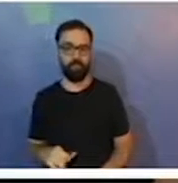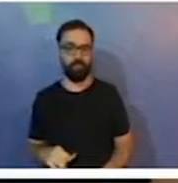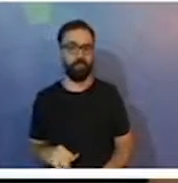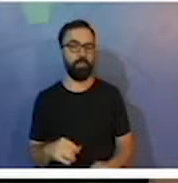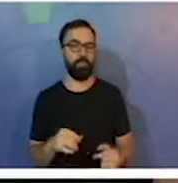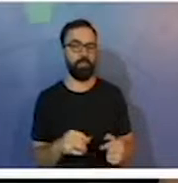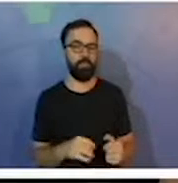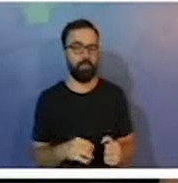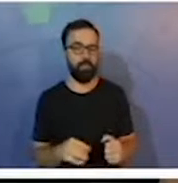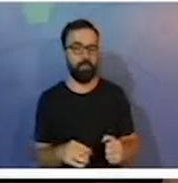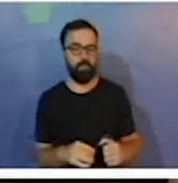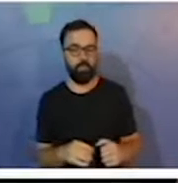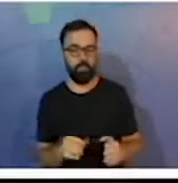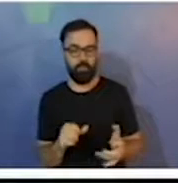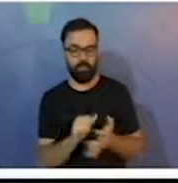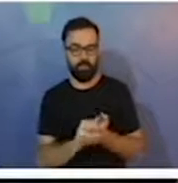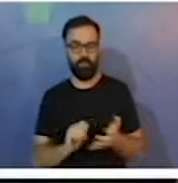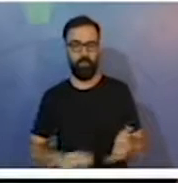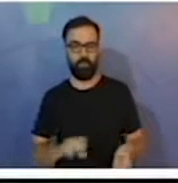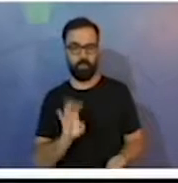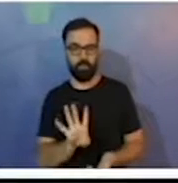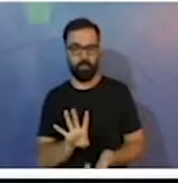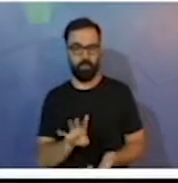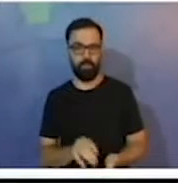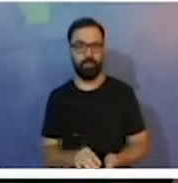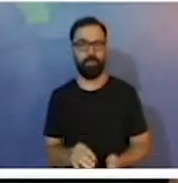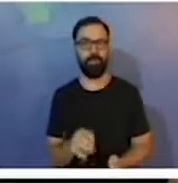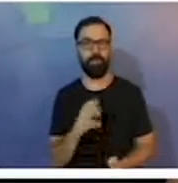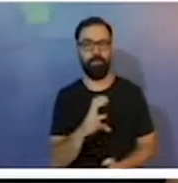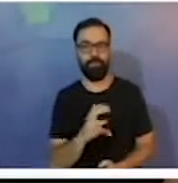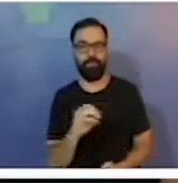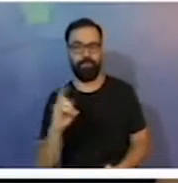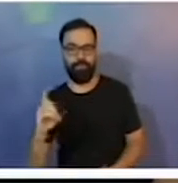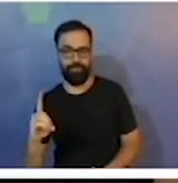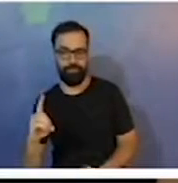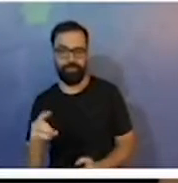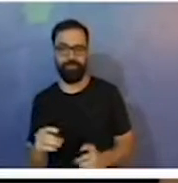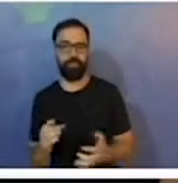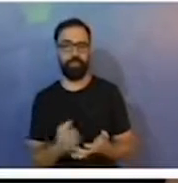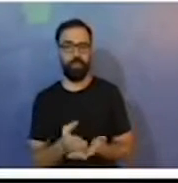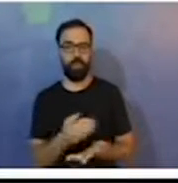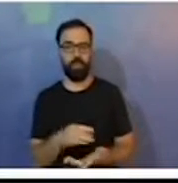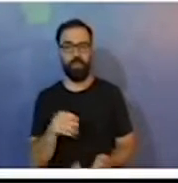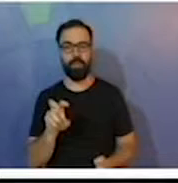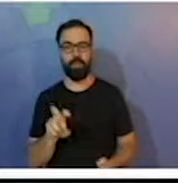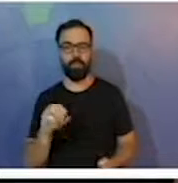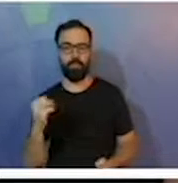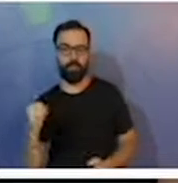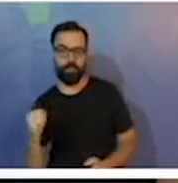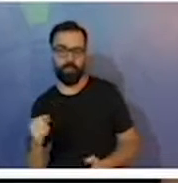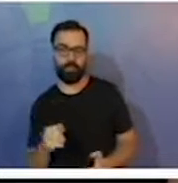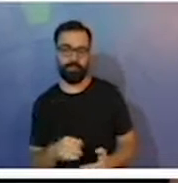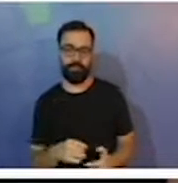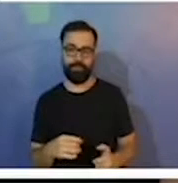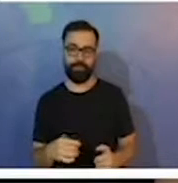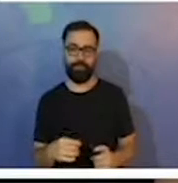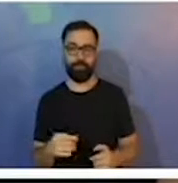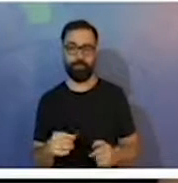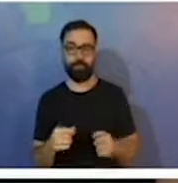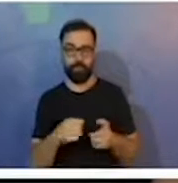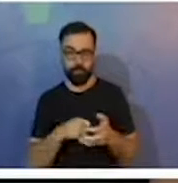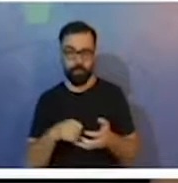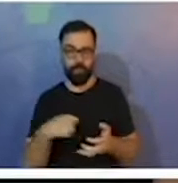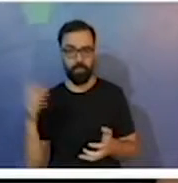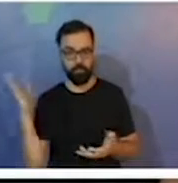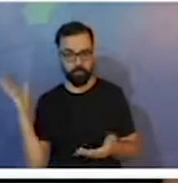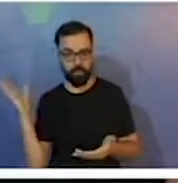exercício quatro isso para vocês em casa da letra C e D da página 58 fazer um ortografar 1